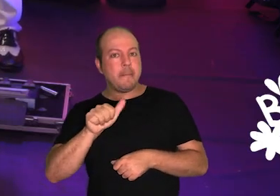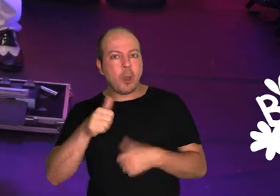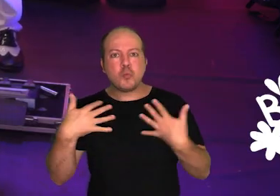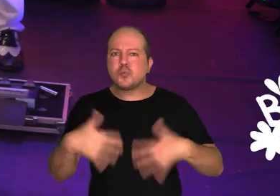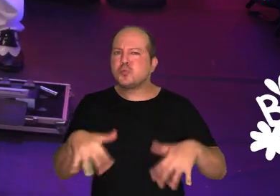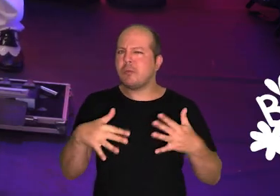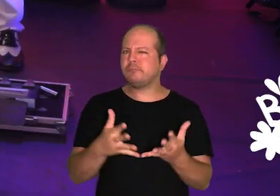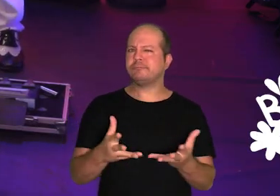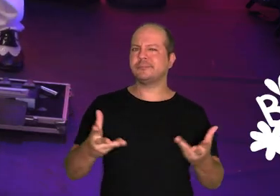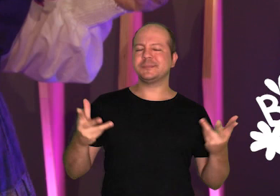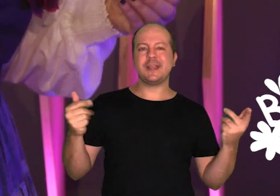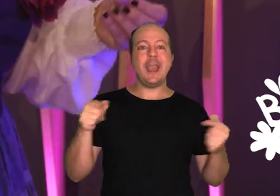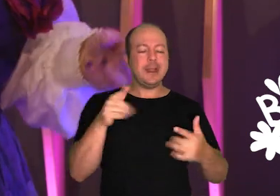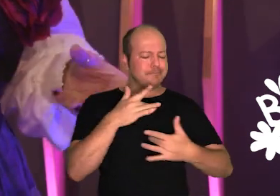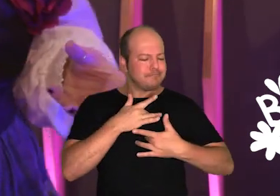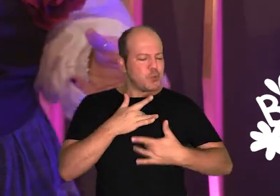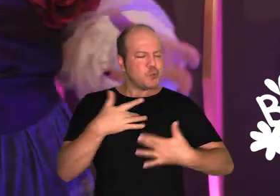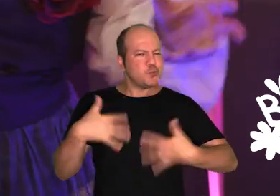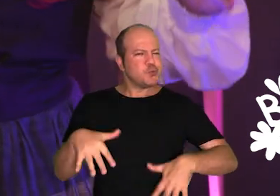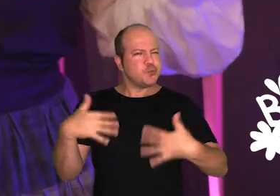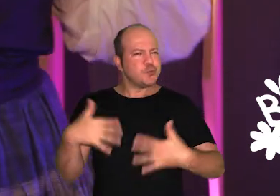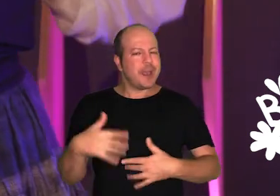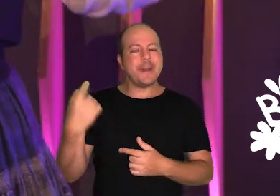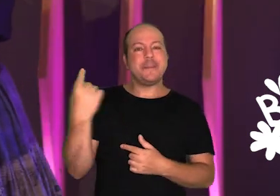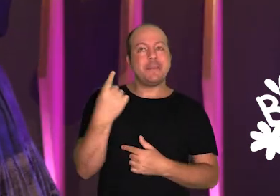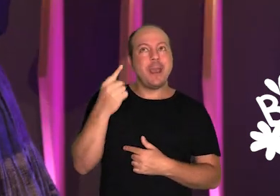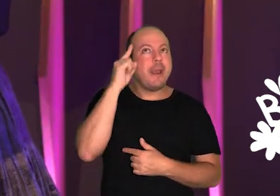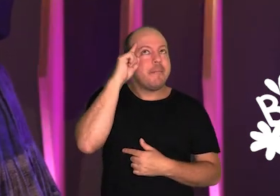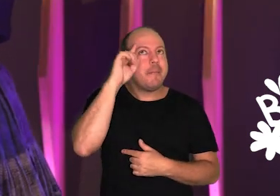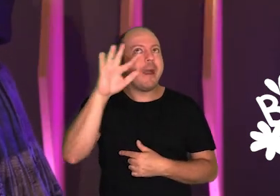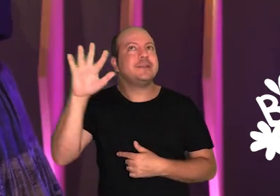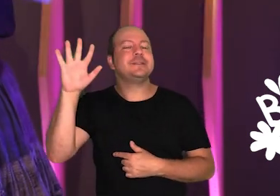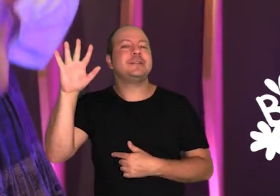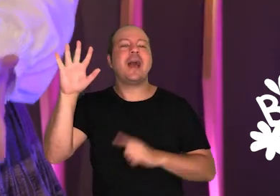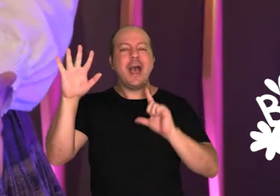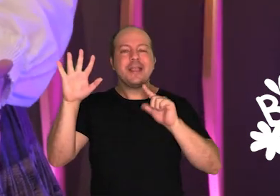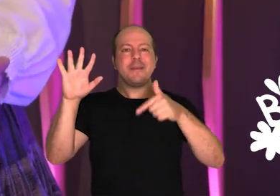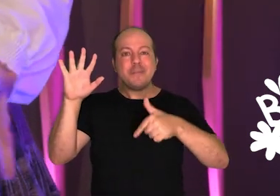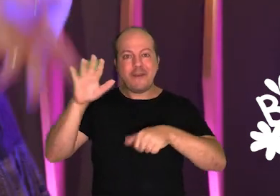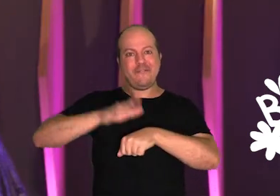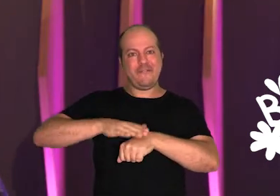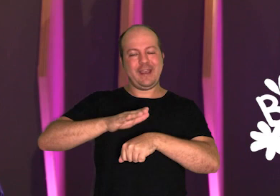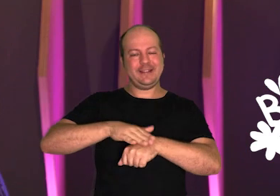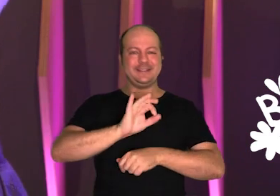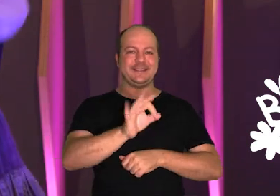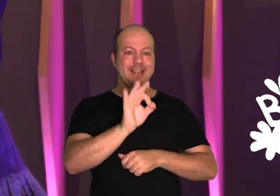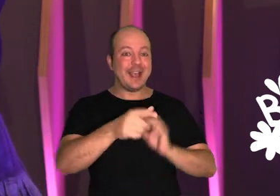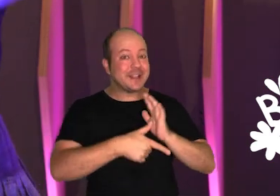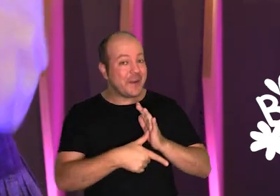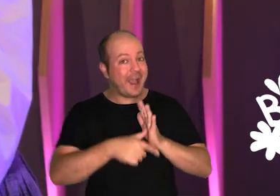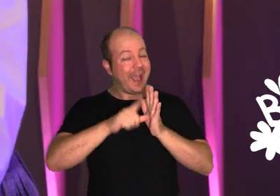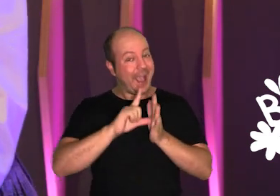incrível? Eles tocaram no ponto, gente. Primeiro a gente imagina, depois a gente faz. Então, antes